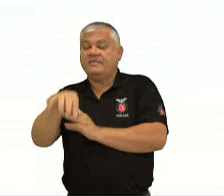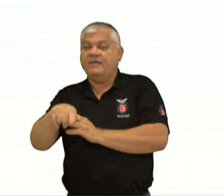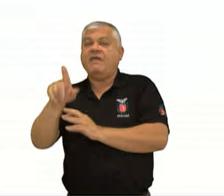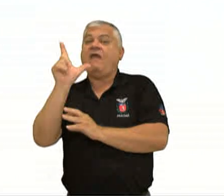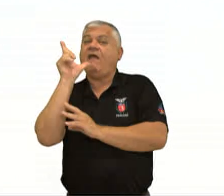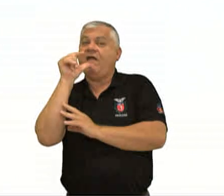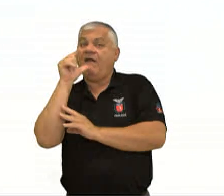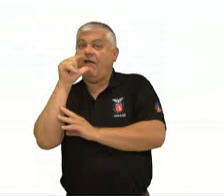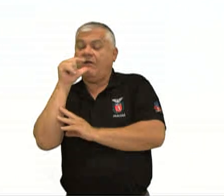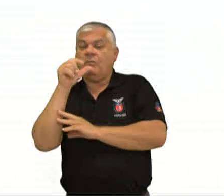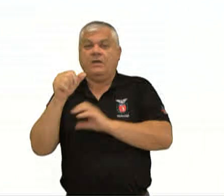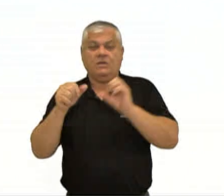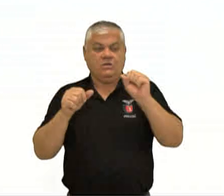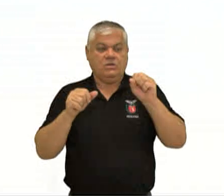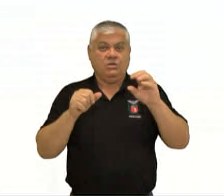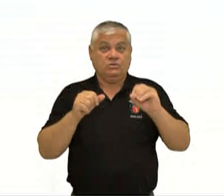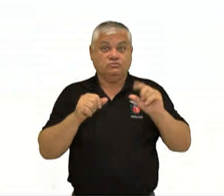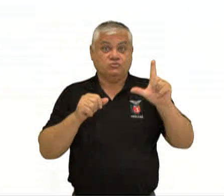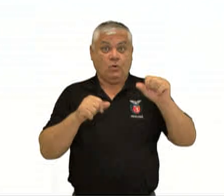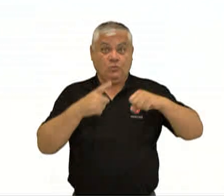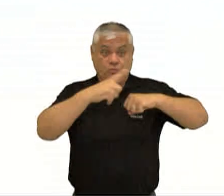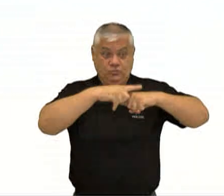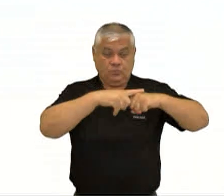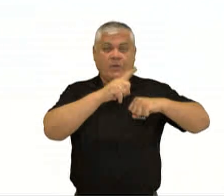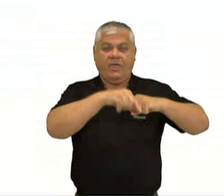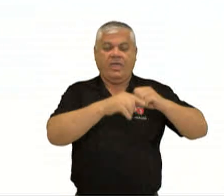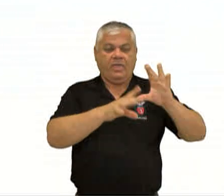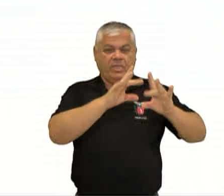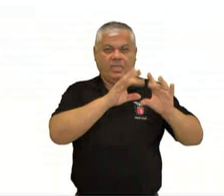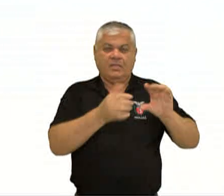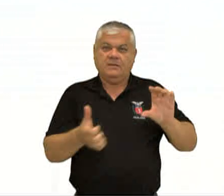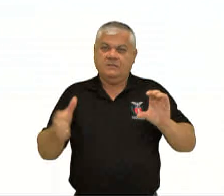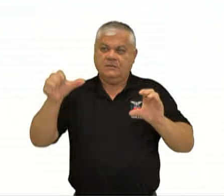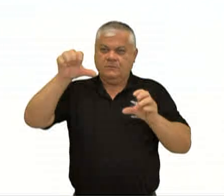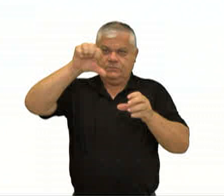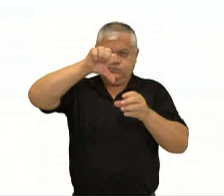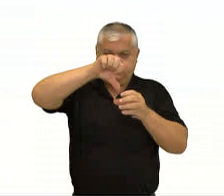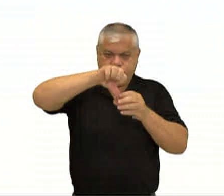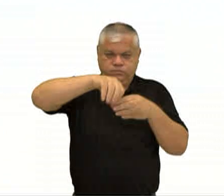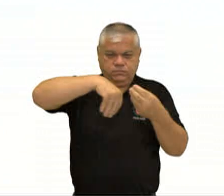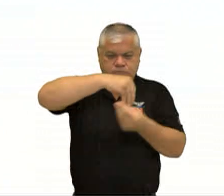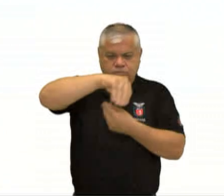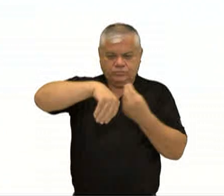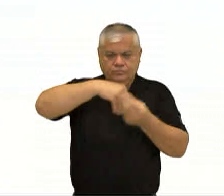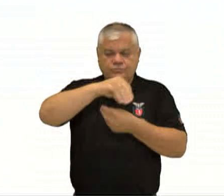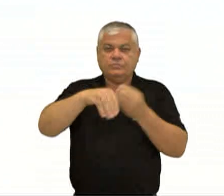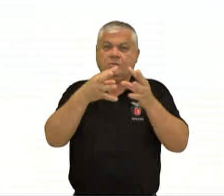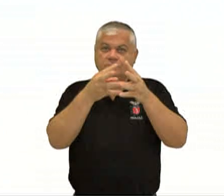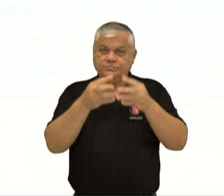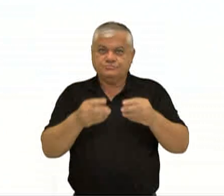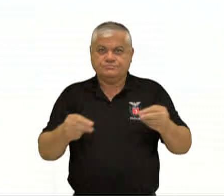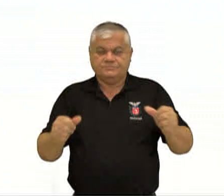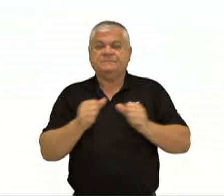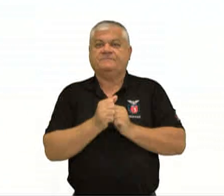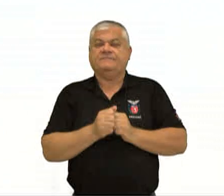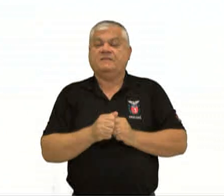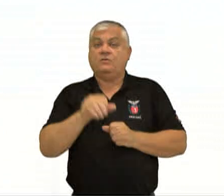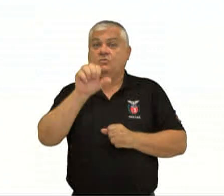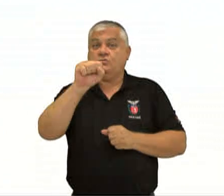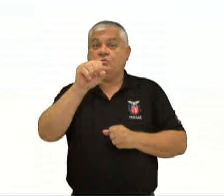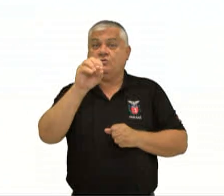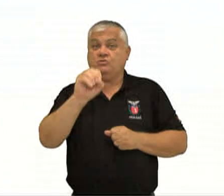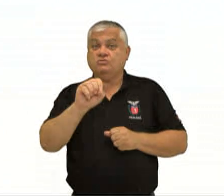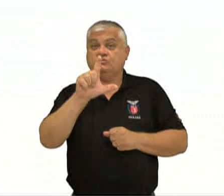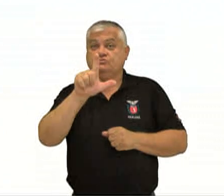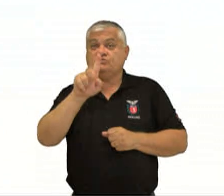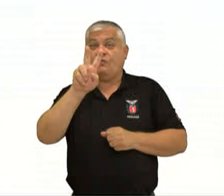substância a ser dissolvida e o solvente a substância que irá dissolver o soluto. No texto, o solvente é a água